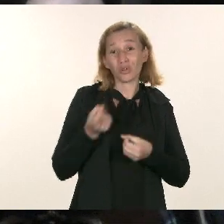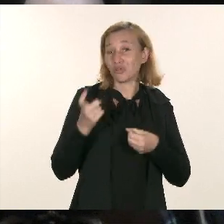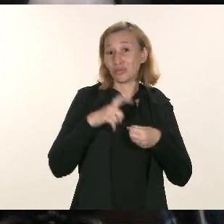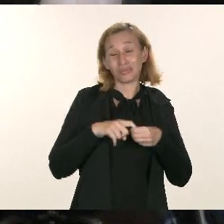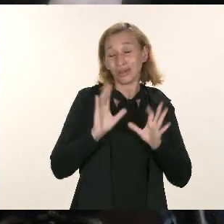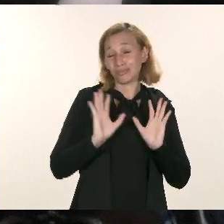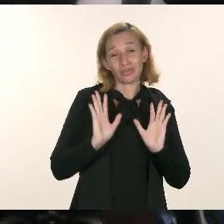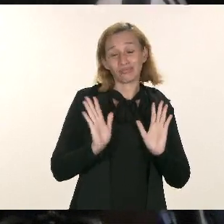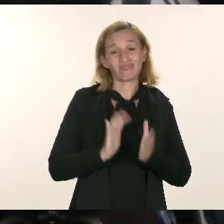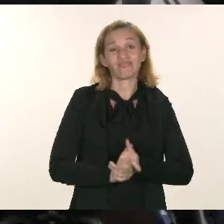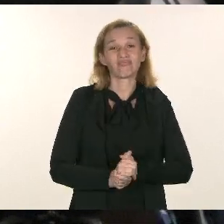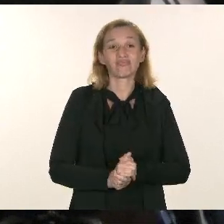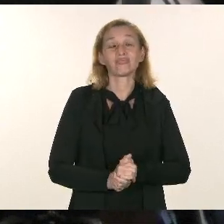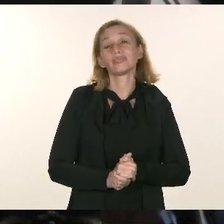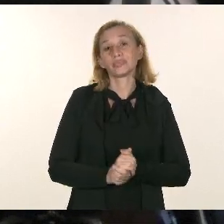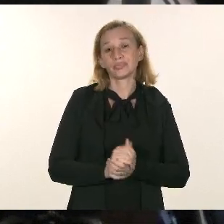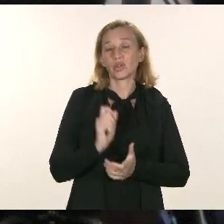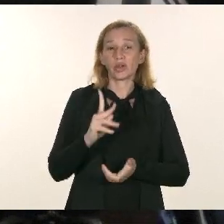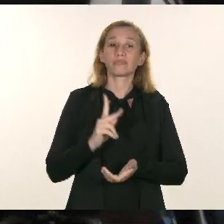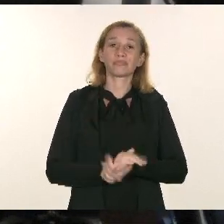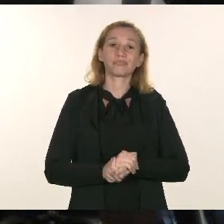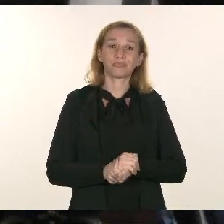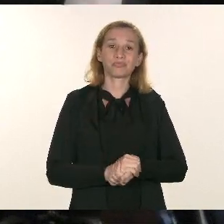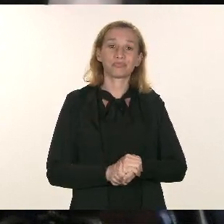não adianta. Então,